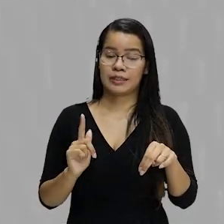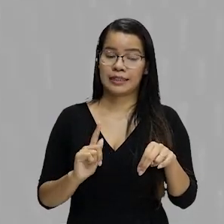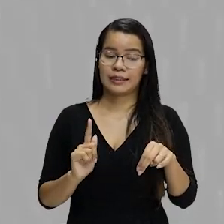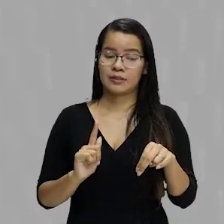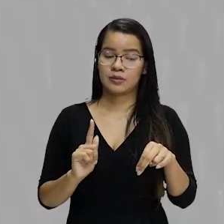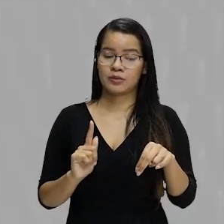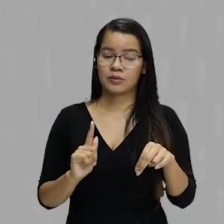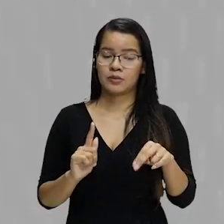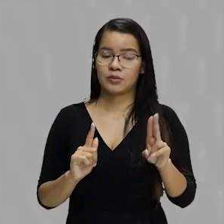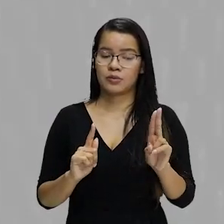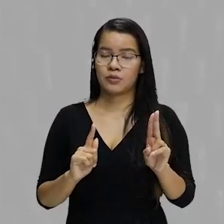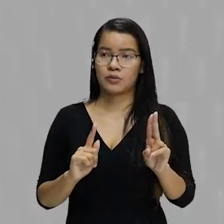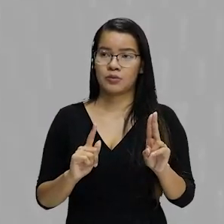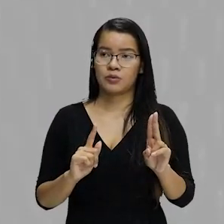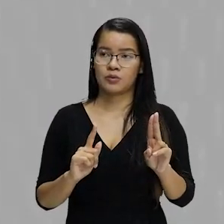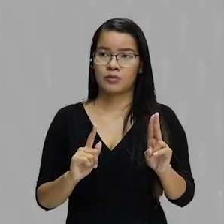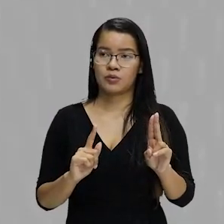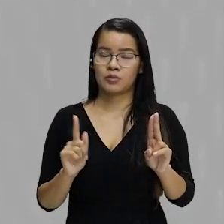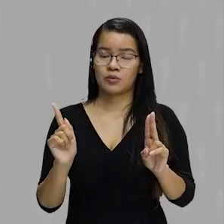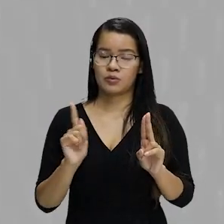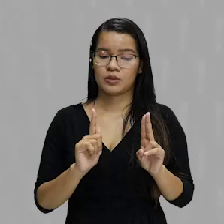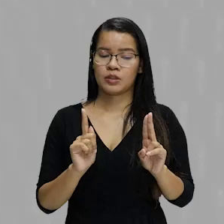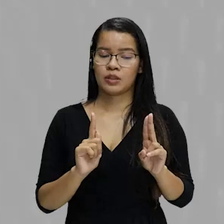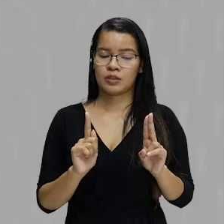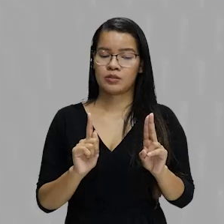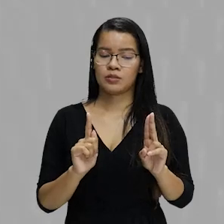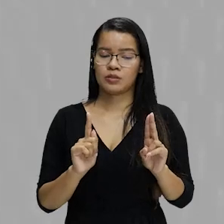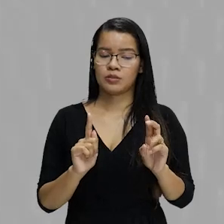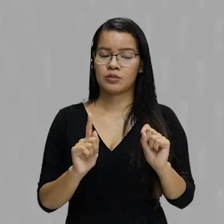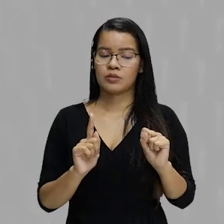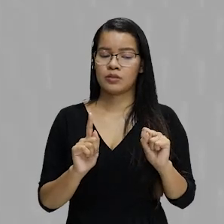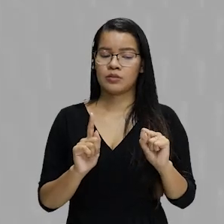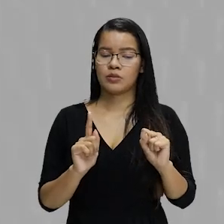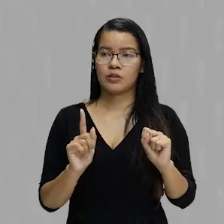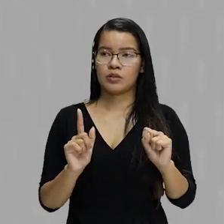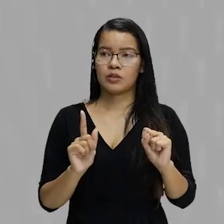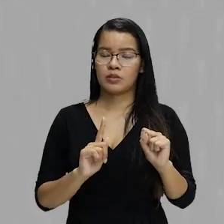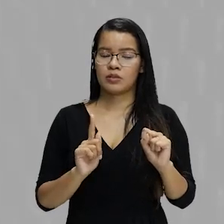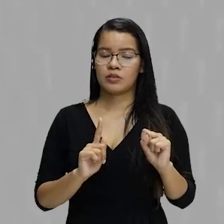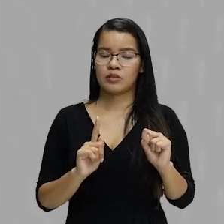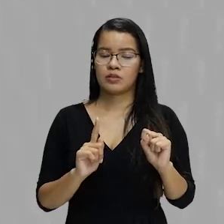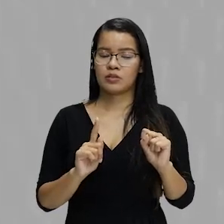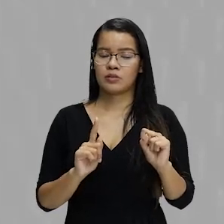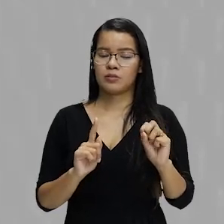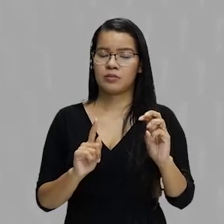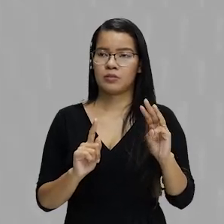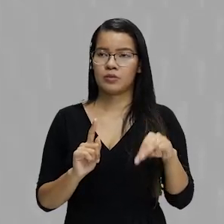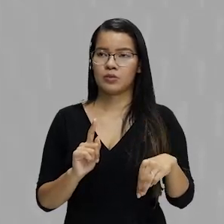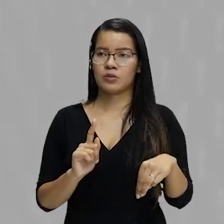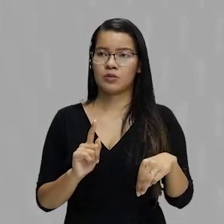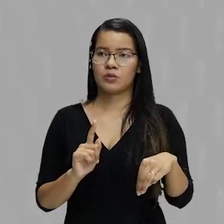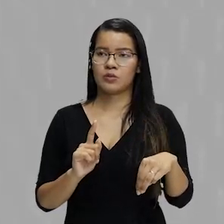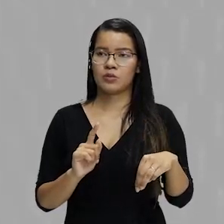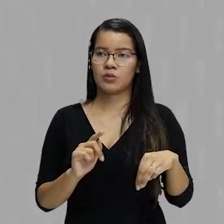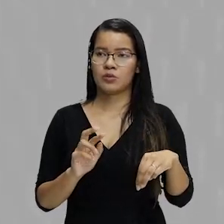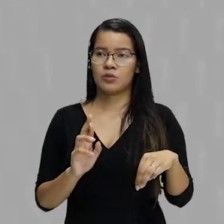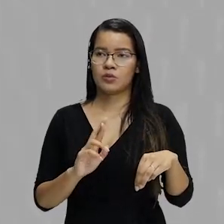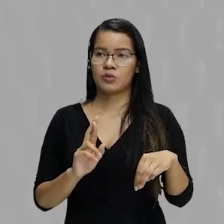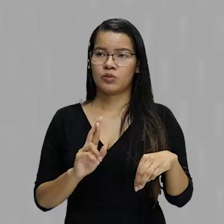gasoso. Urano, gasoso. Saturno, gasoso.